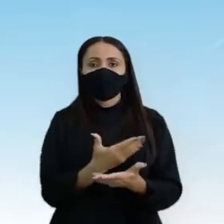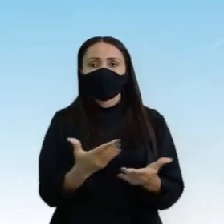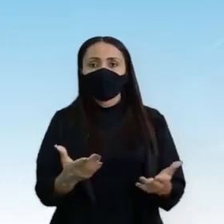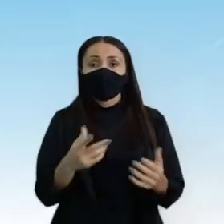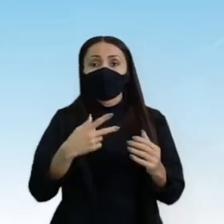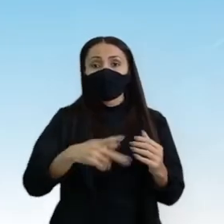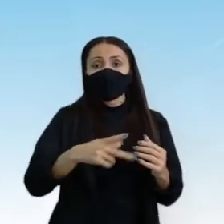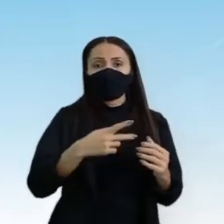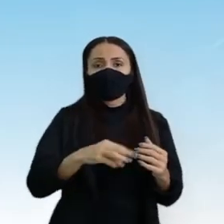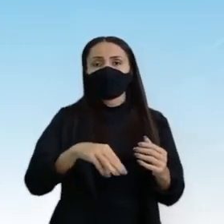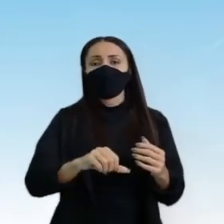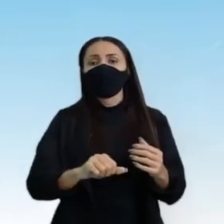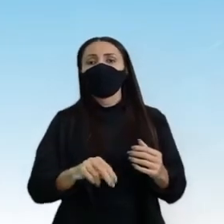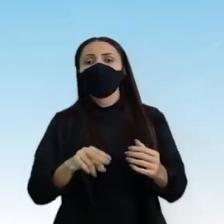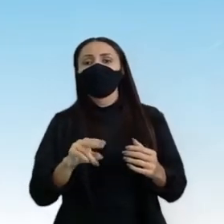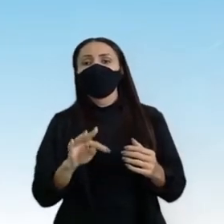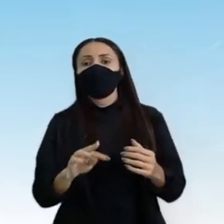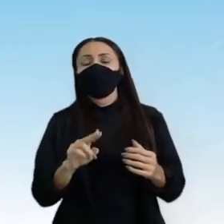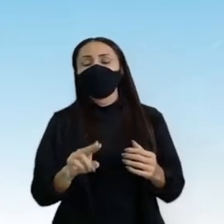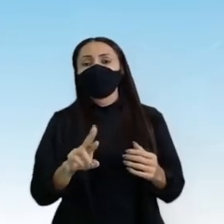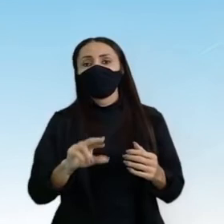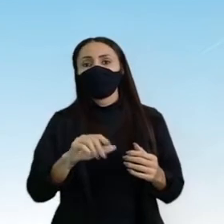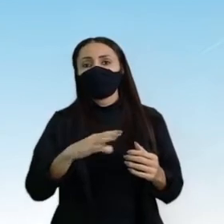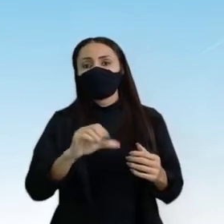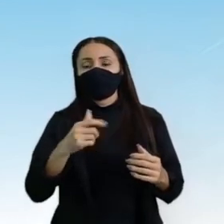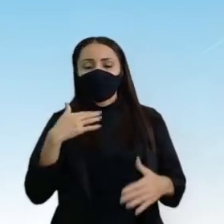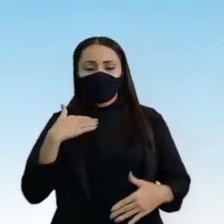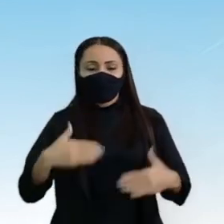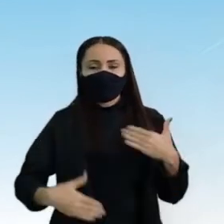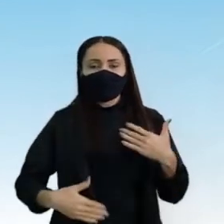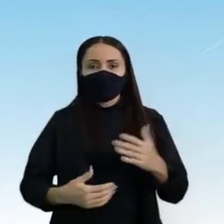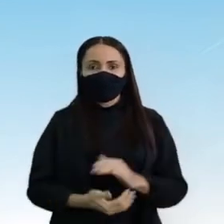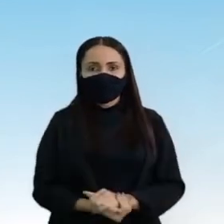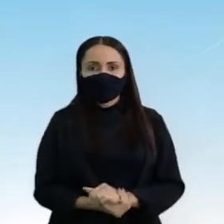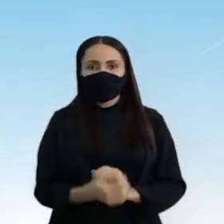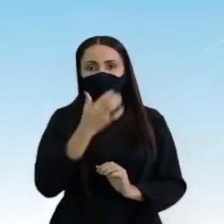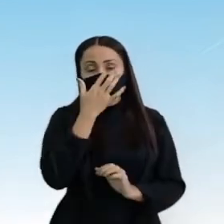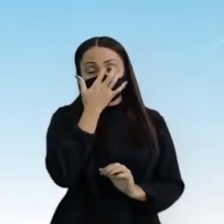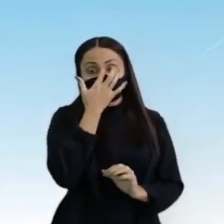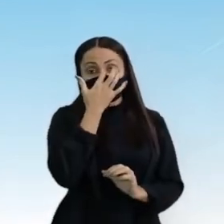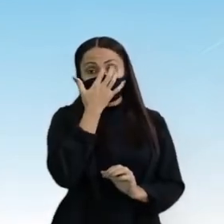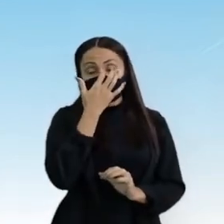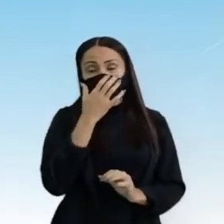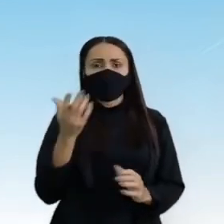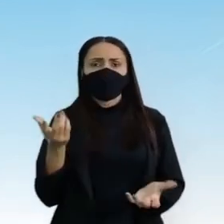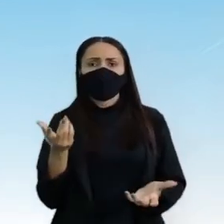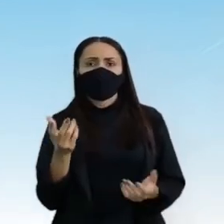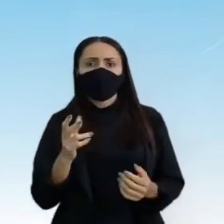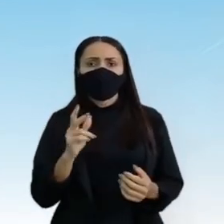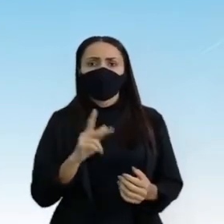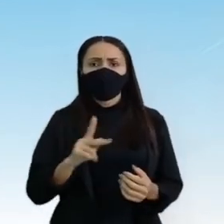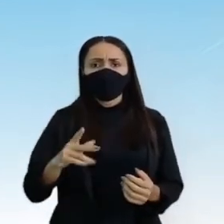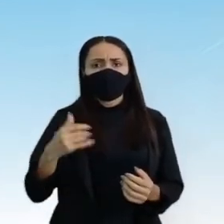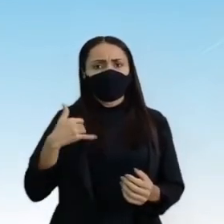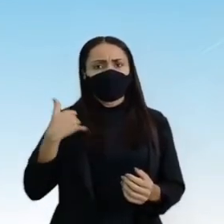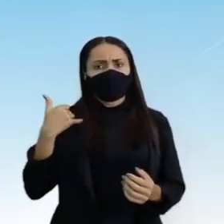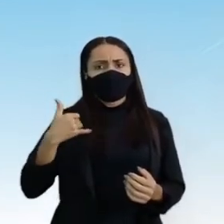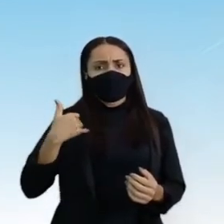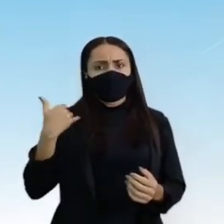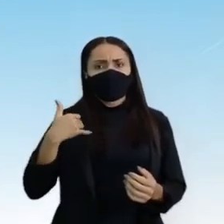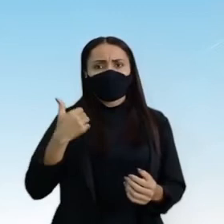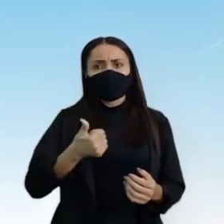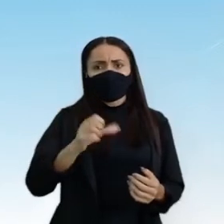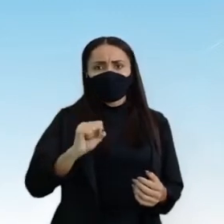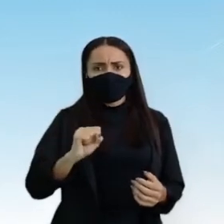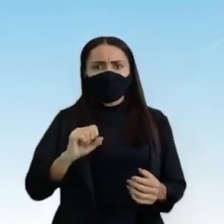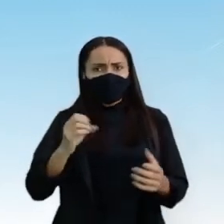sua maturação corporal. E falando de crescimento, aí professor, só cresço até os 18 anos, há